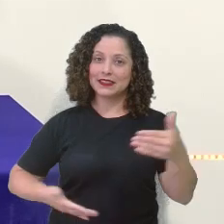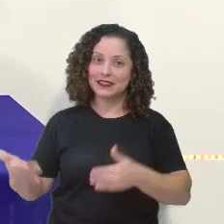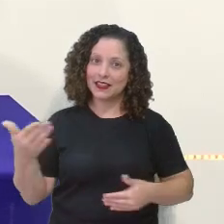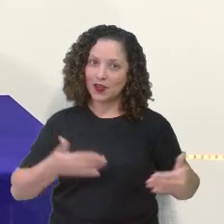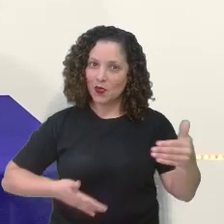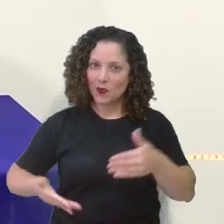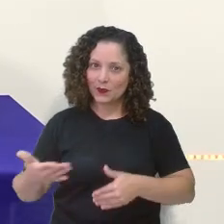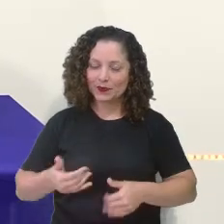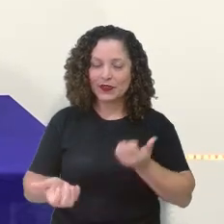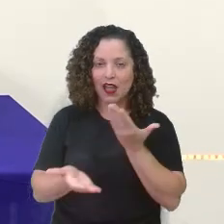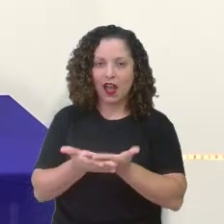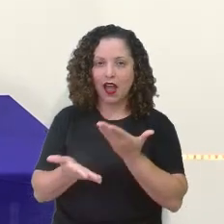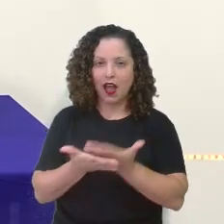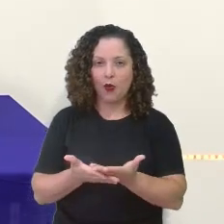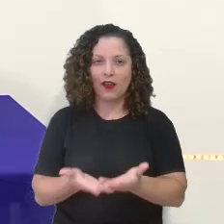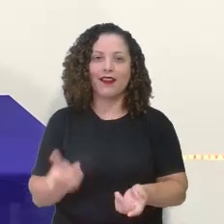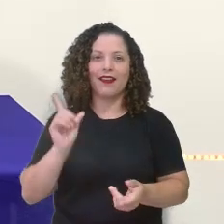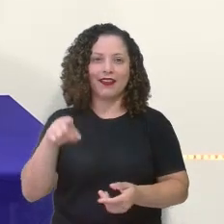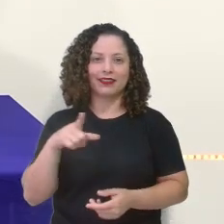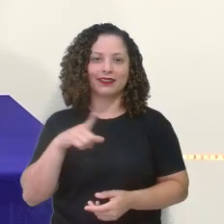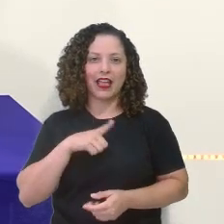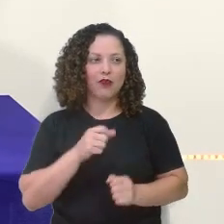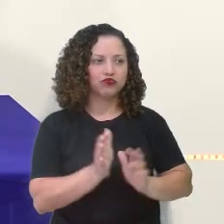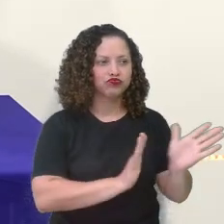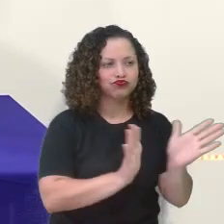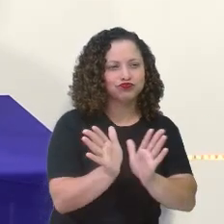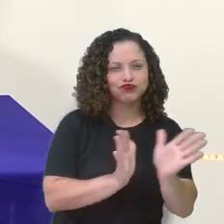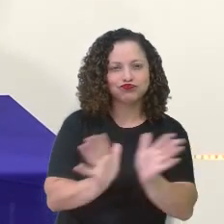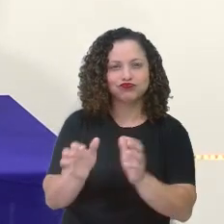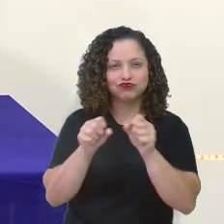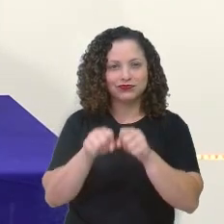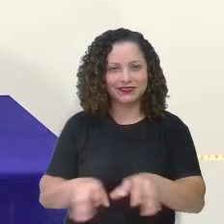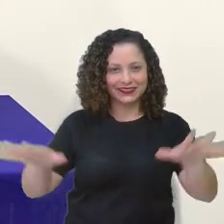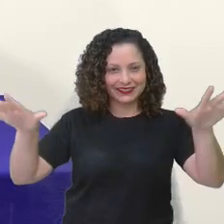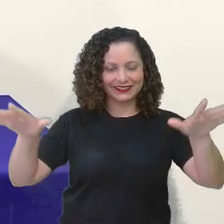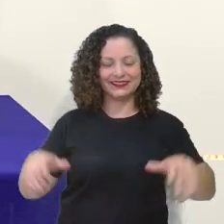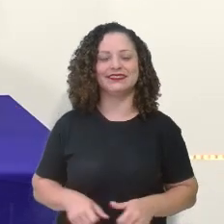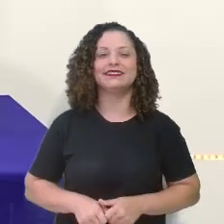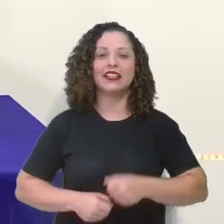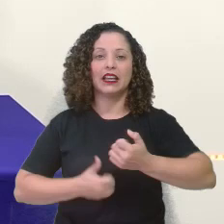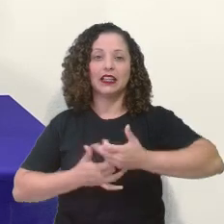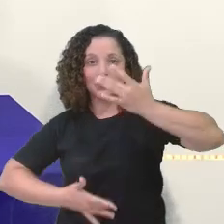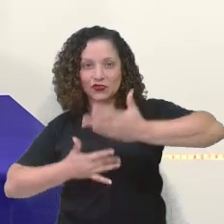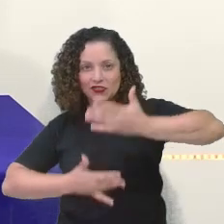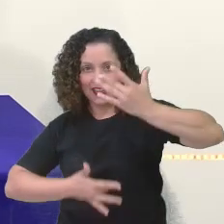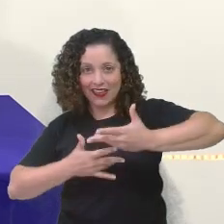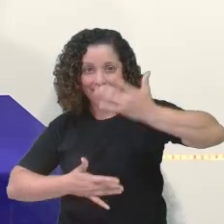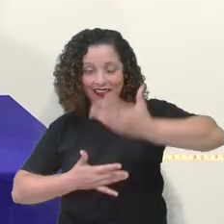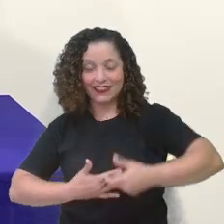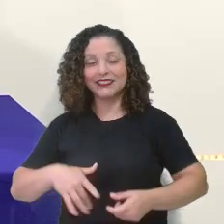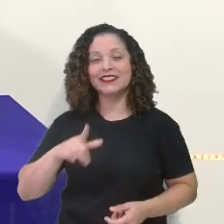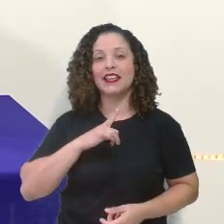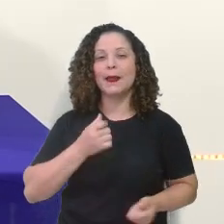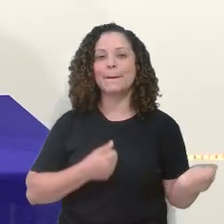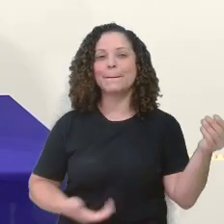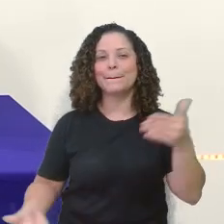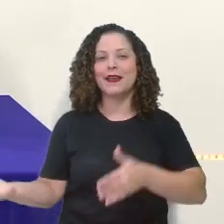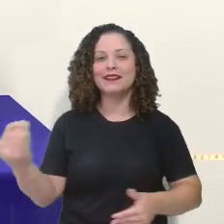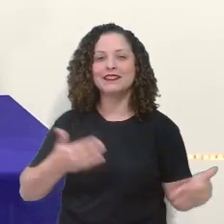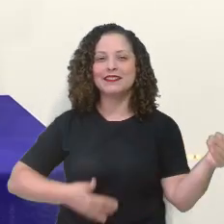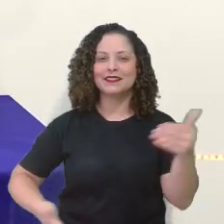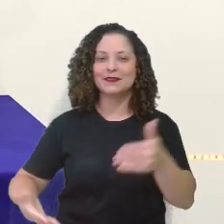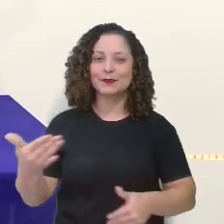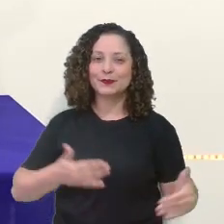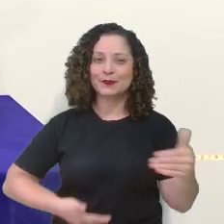ela vai levar essa aula a mais pessoas, tá? E no chat aí, já verificando a participação de vocês,